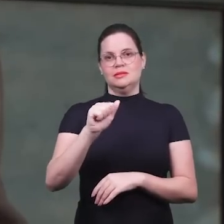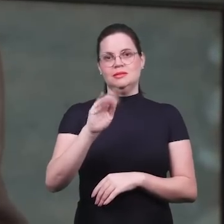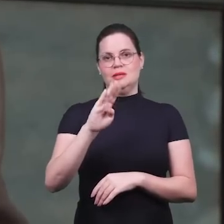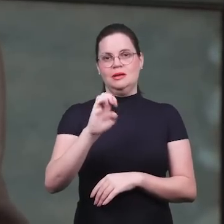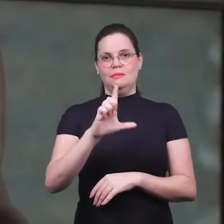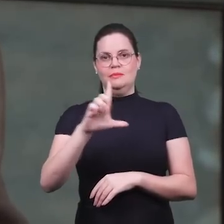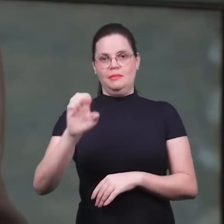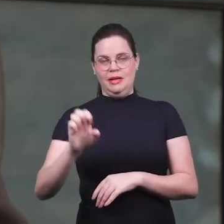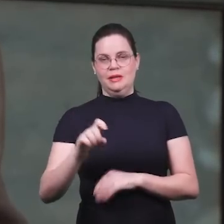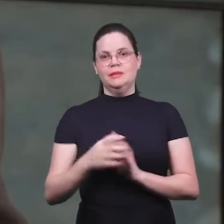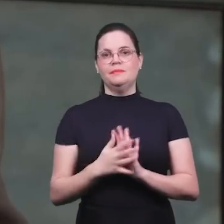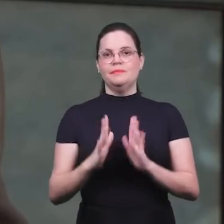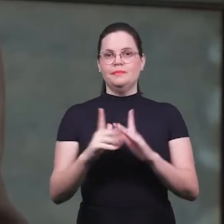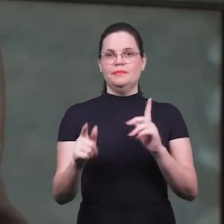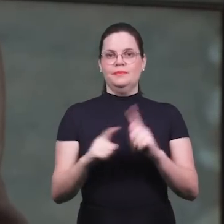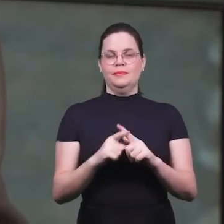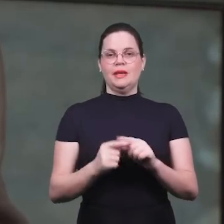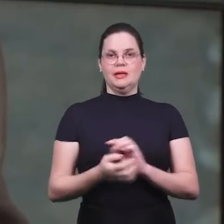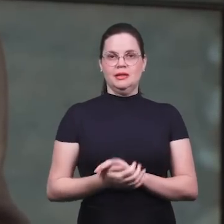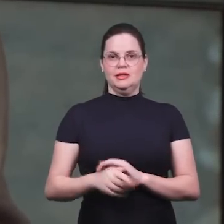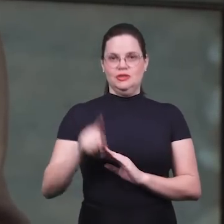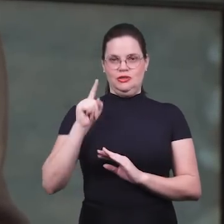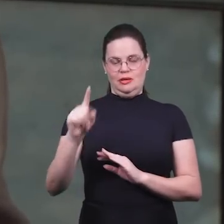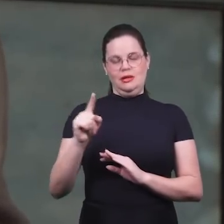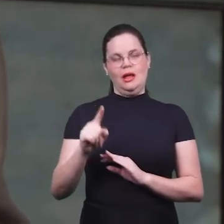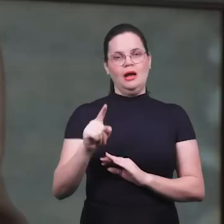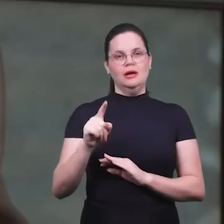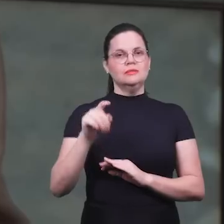Fernandes, que é da Igreja Copamate,